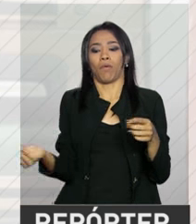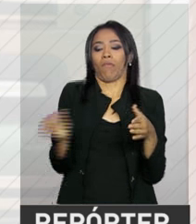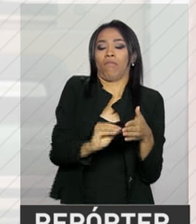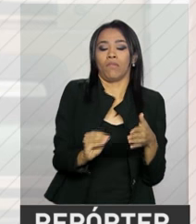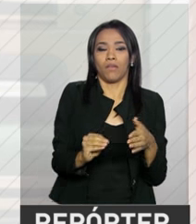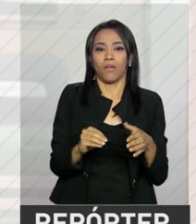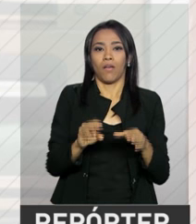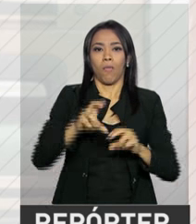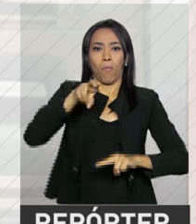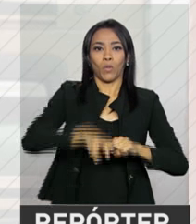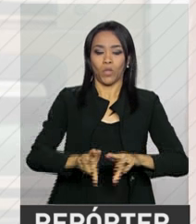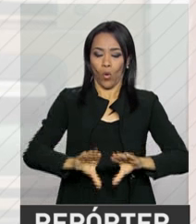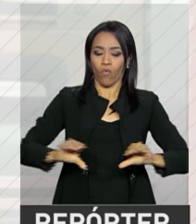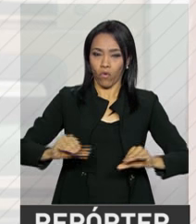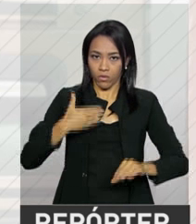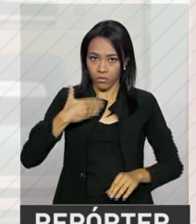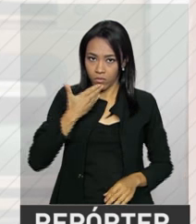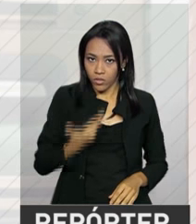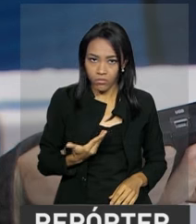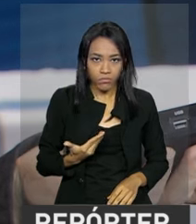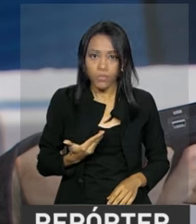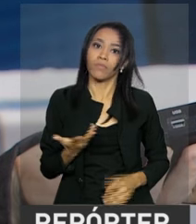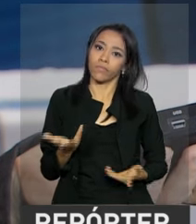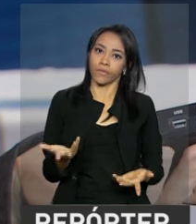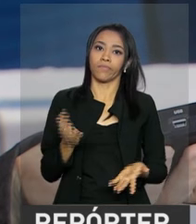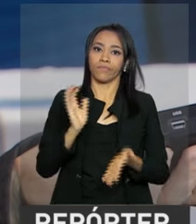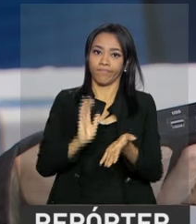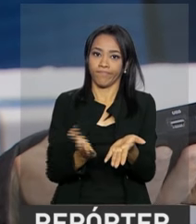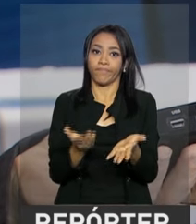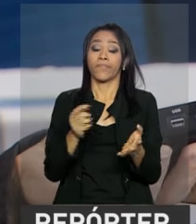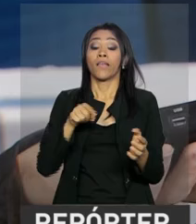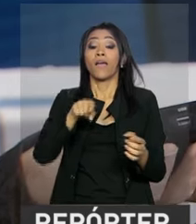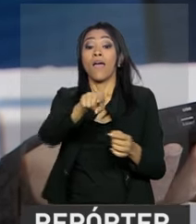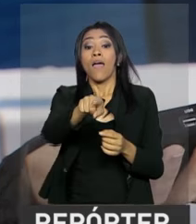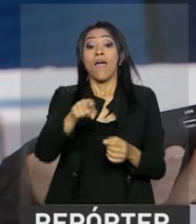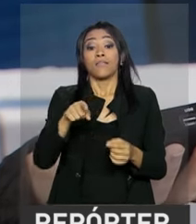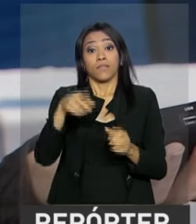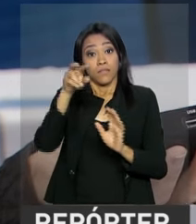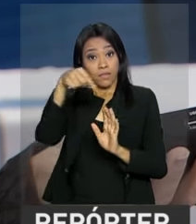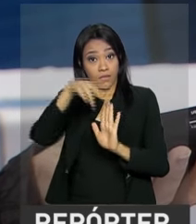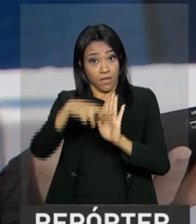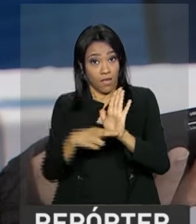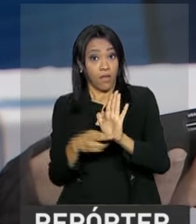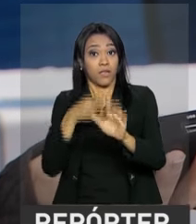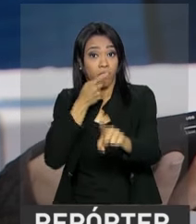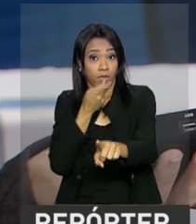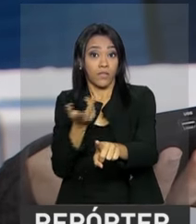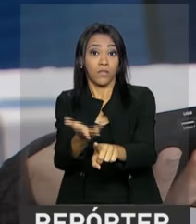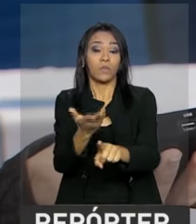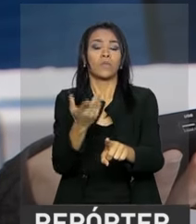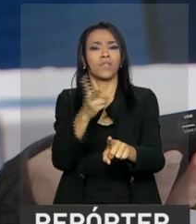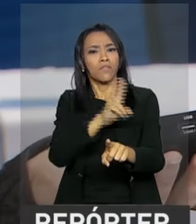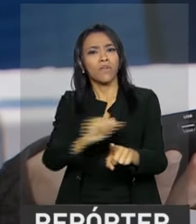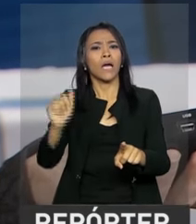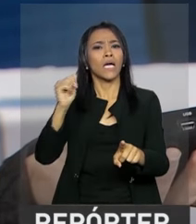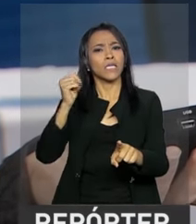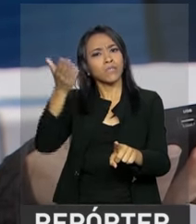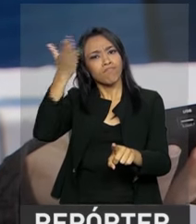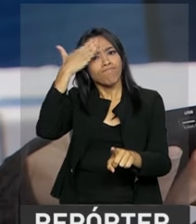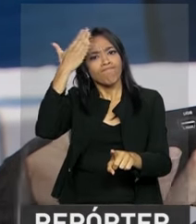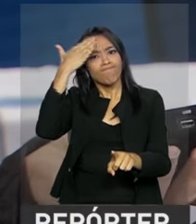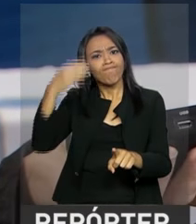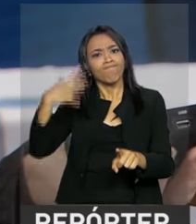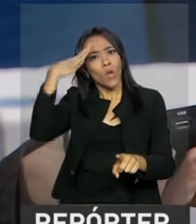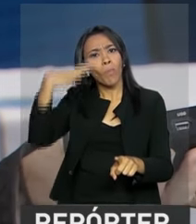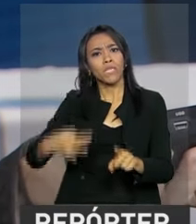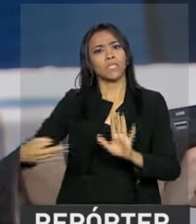conforto sem a solicitação do Consumidor Nós acreditamos que essas regras elas visam eles vão trazer maior pacificação né social e